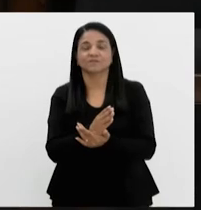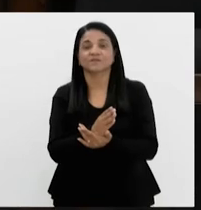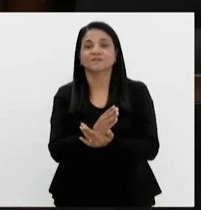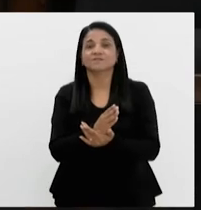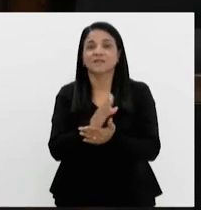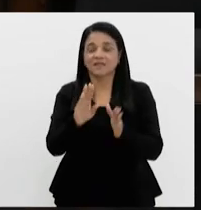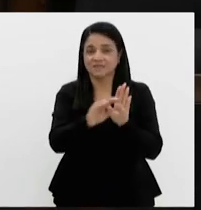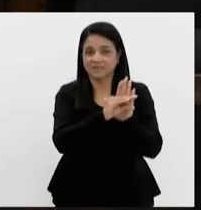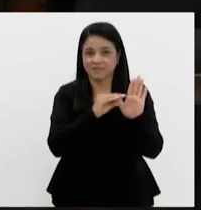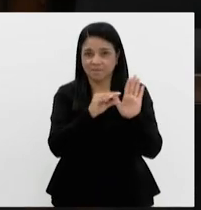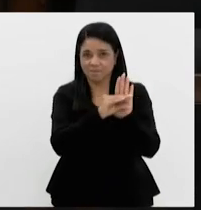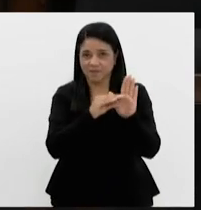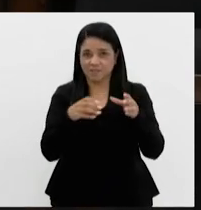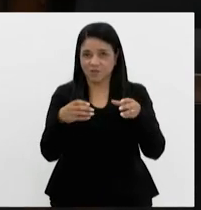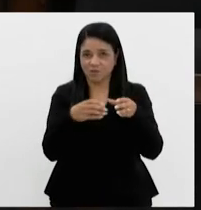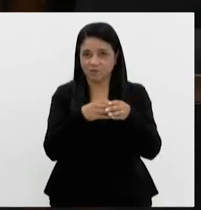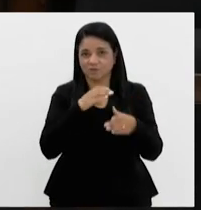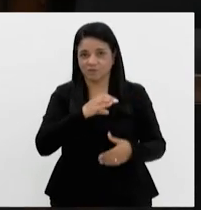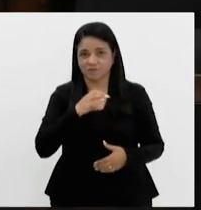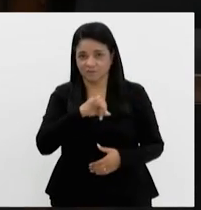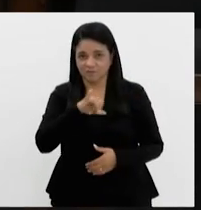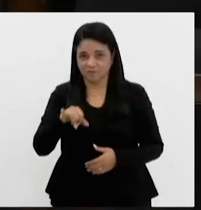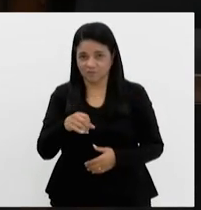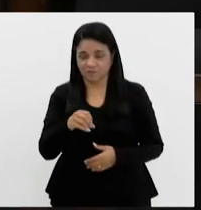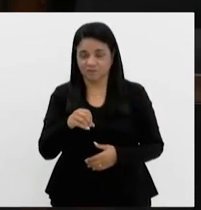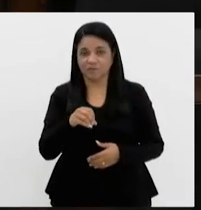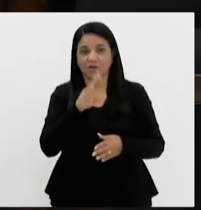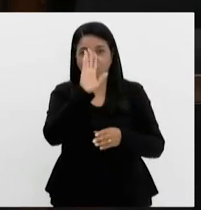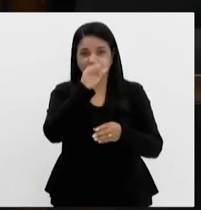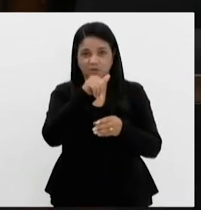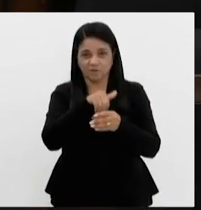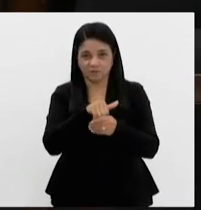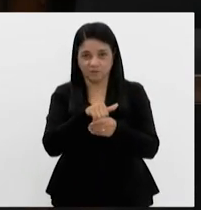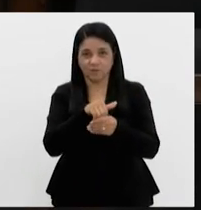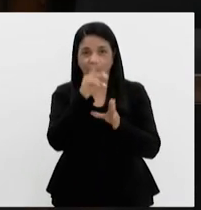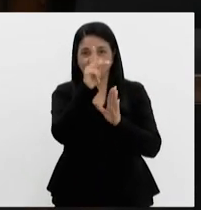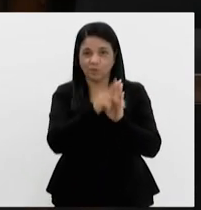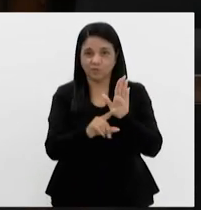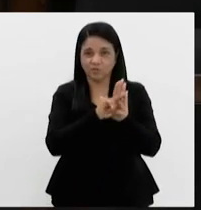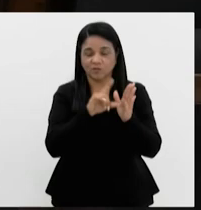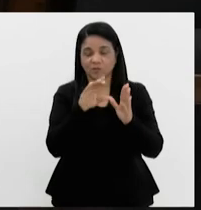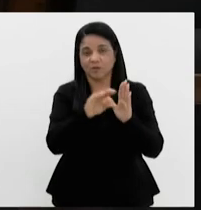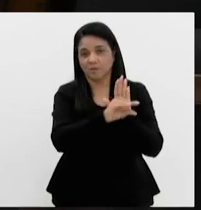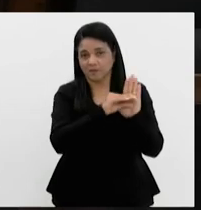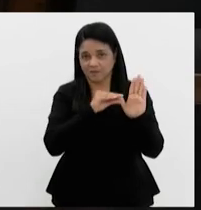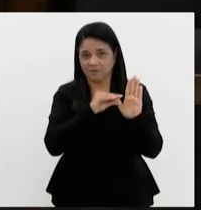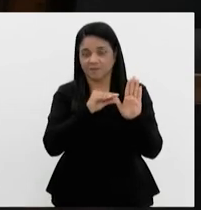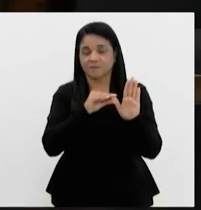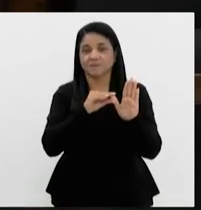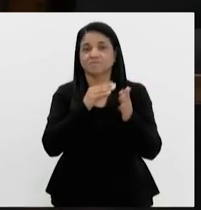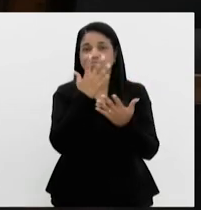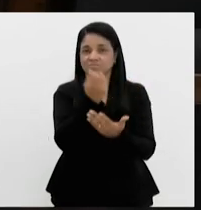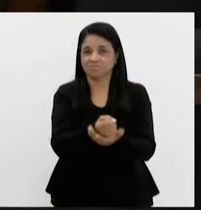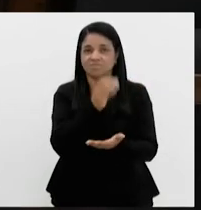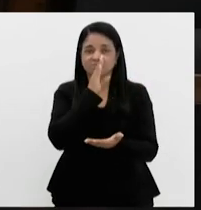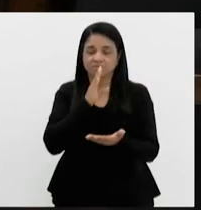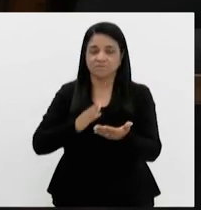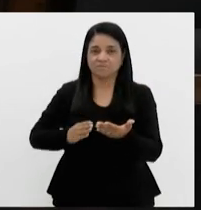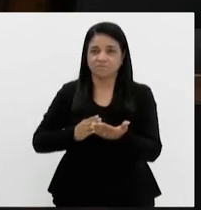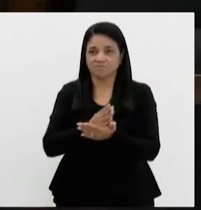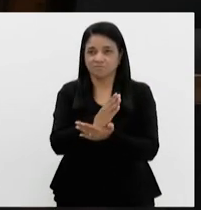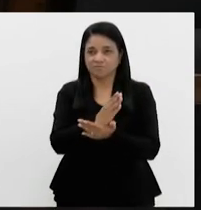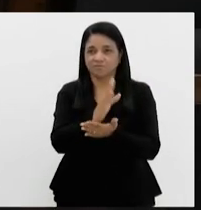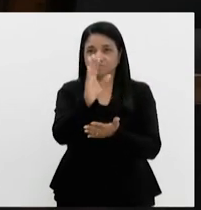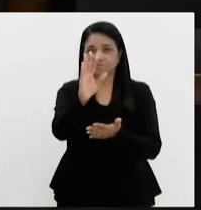aprovadas as emendas da Comissão de Constituição e Justiça. Em votação, o projeto assim emendado. Senhores que aprovam, permaneçam como estão,